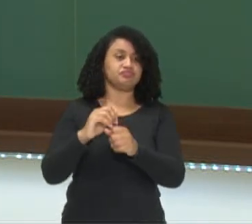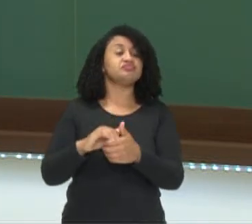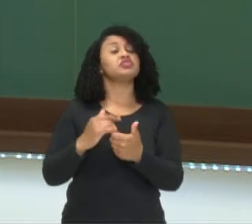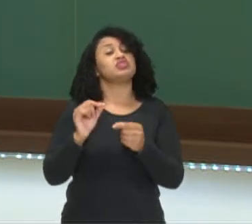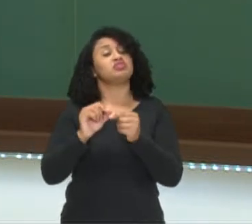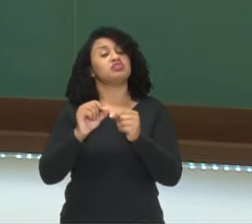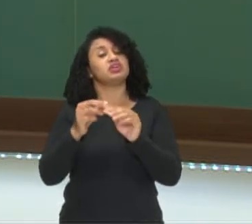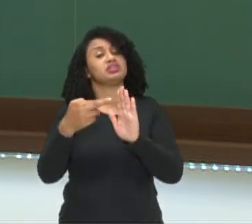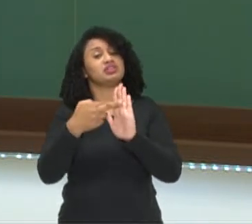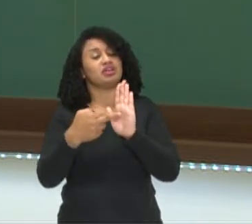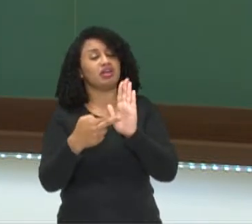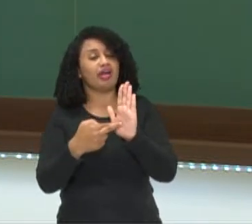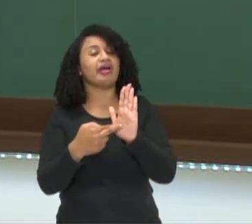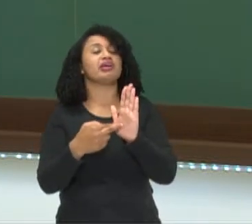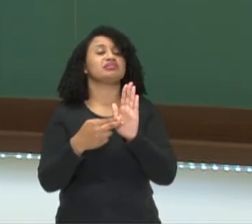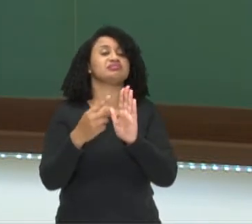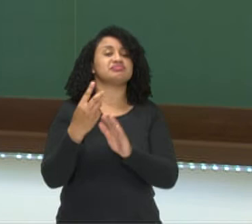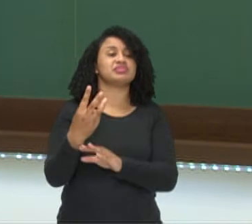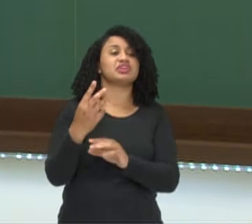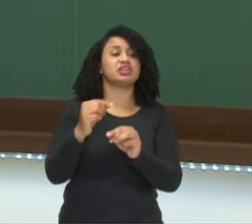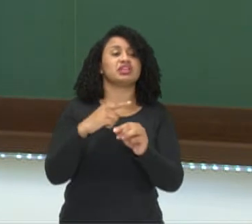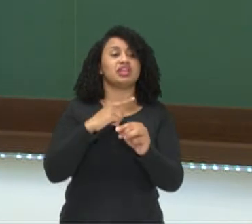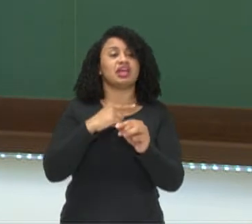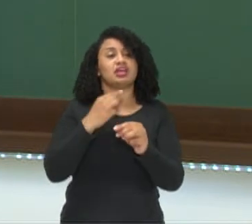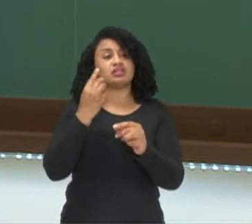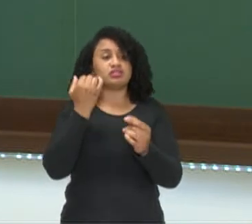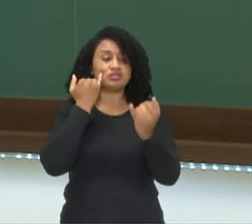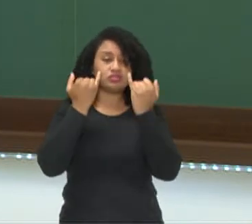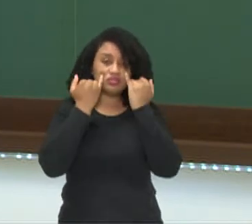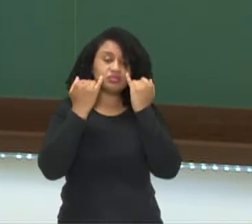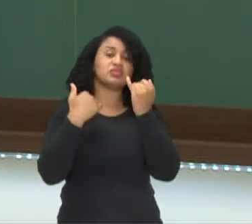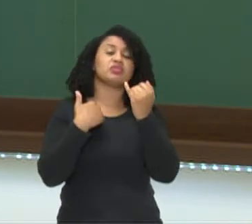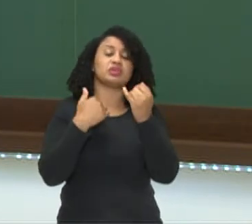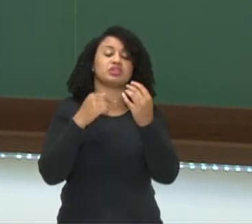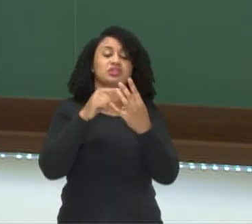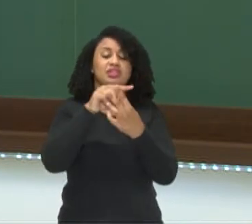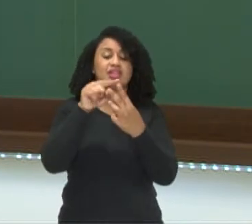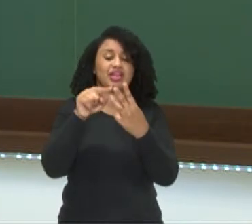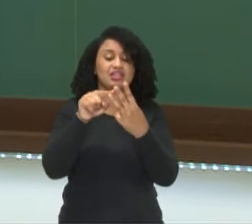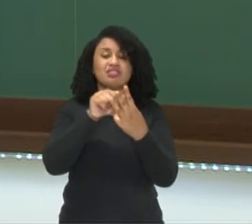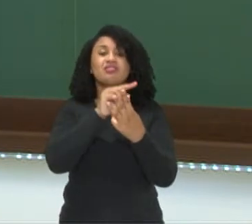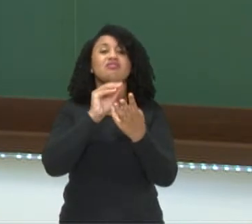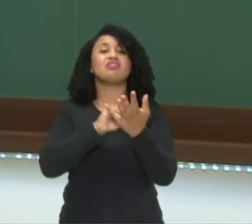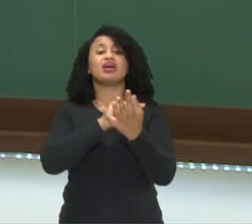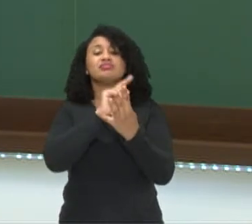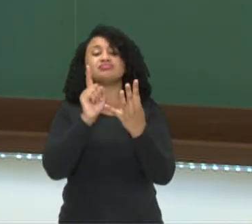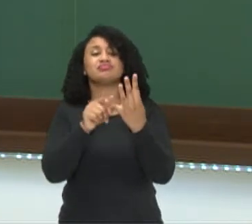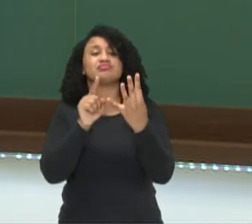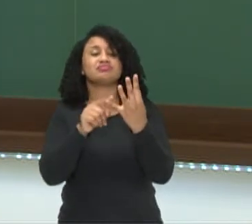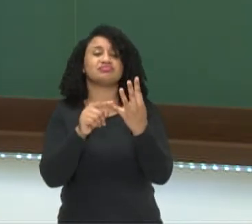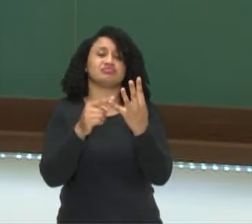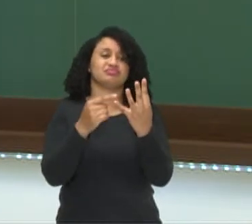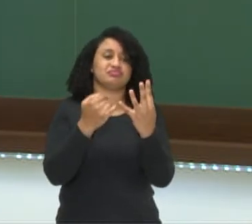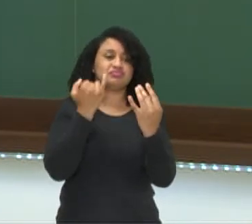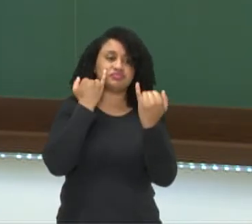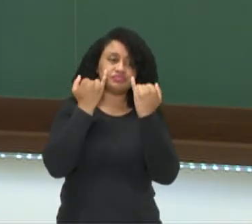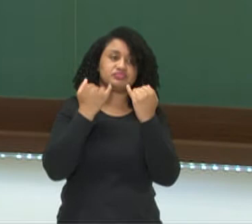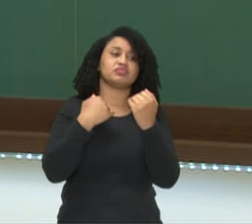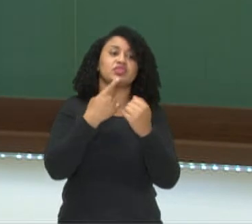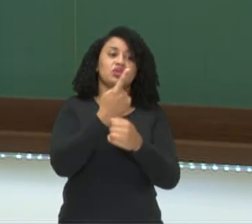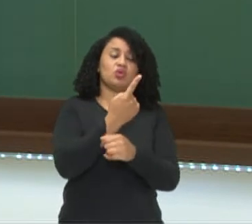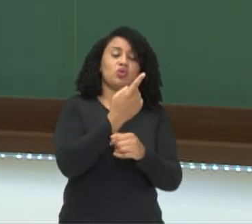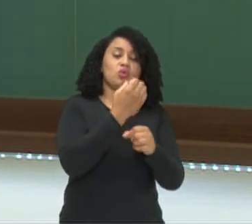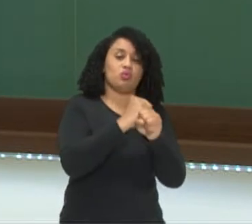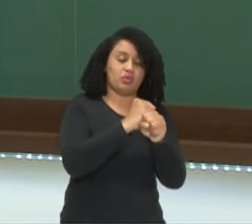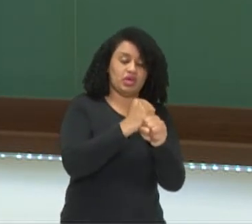regra de 3, onde você tem as 3 informações e te falta a quarta, ok? Então, ó, 1 ano, 9